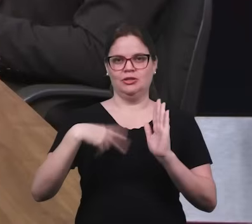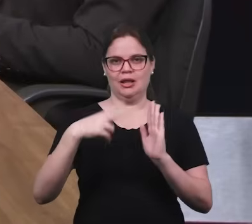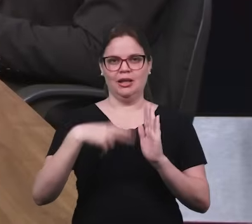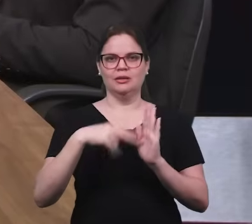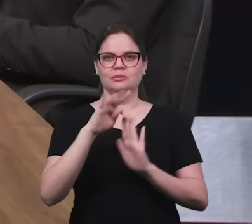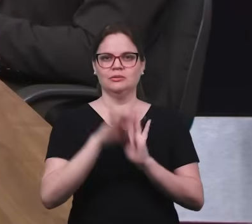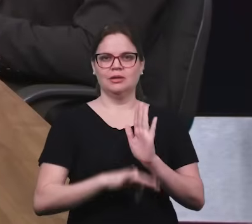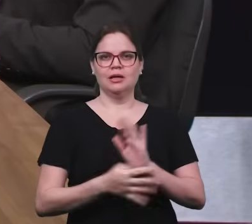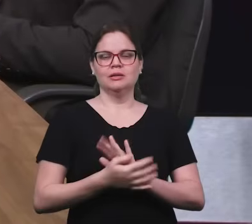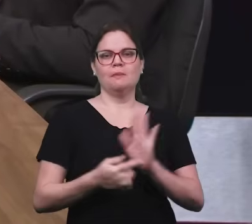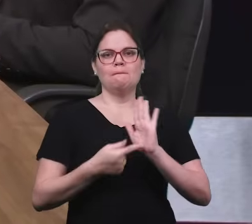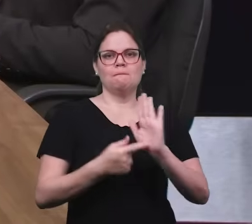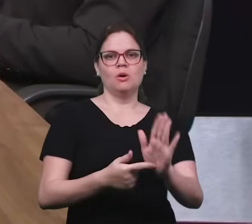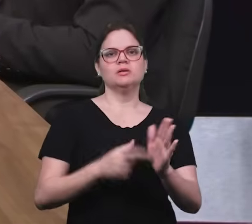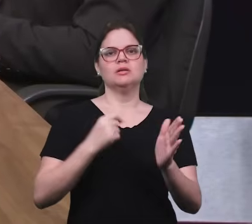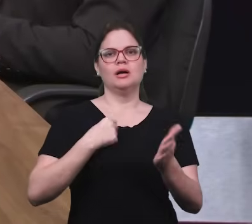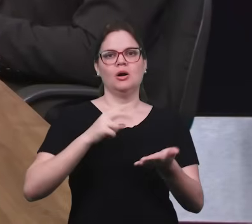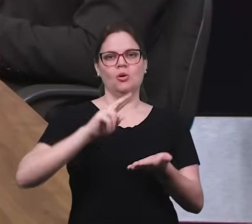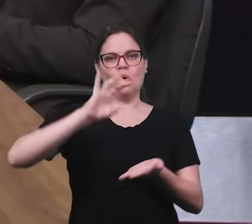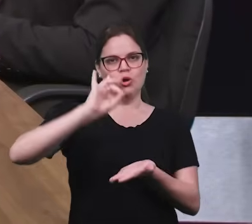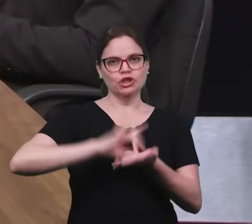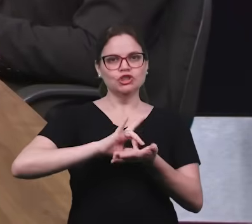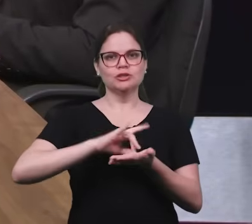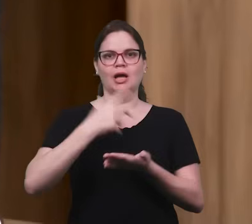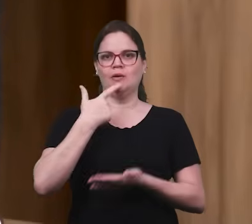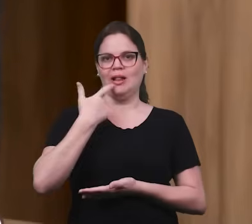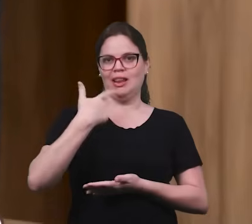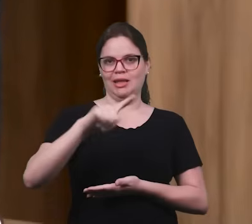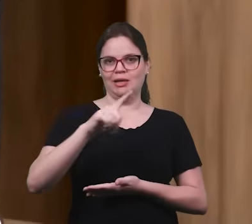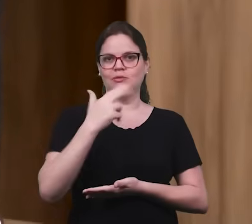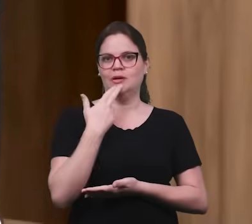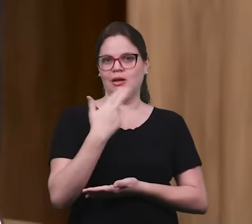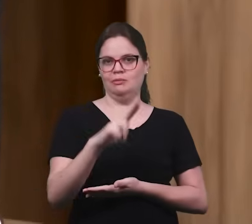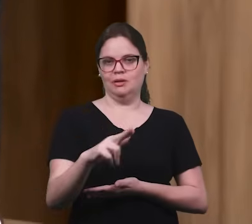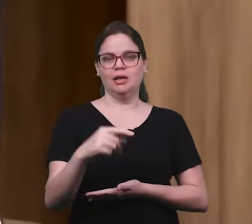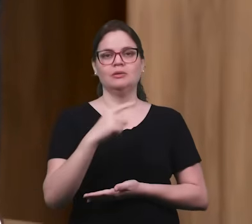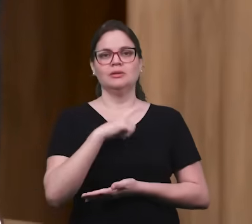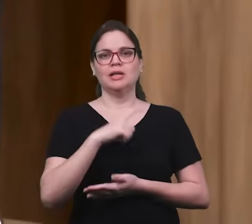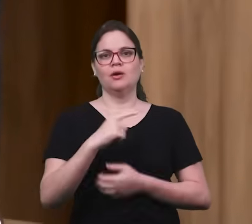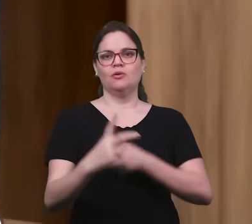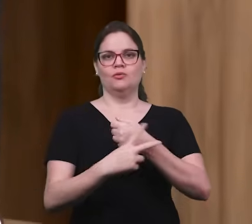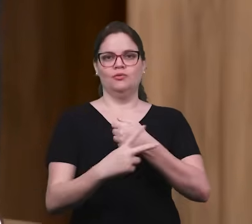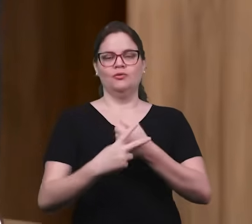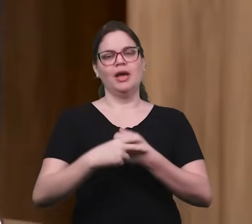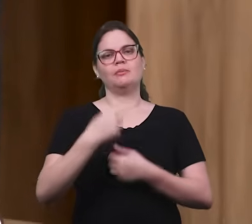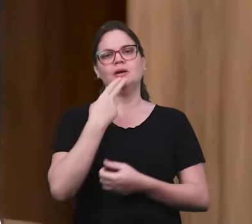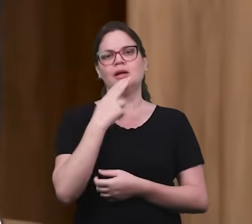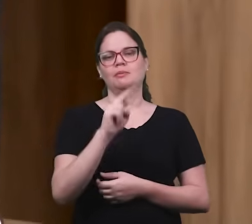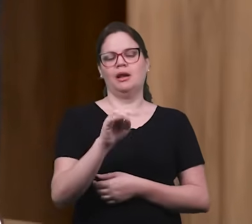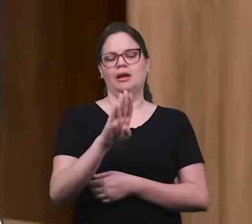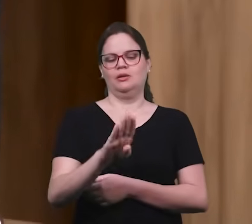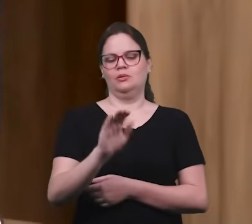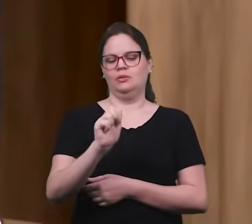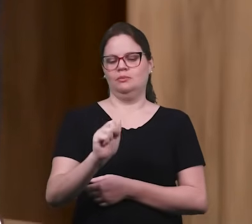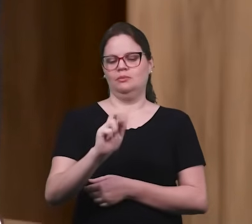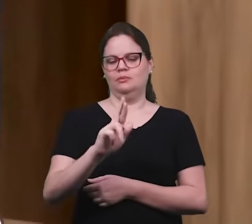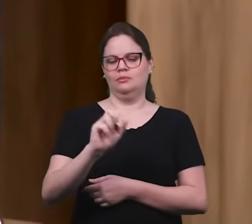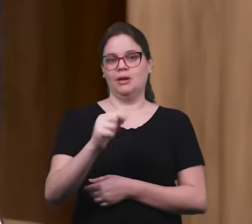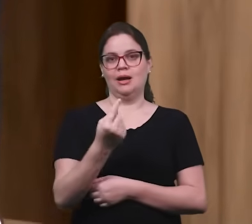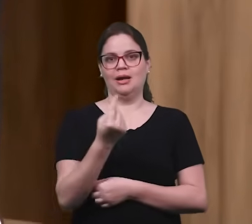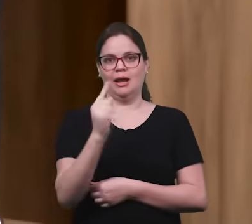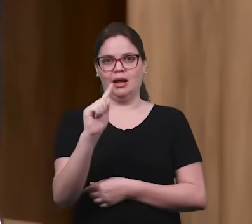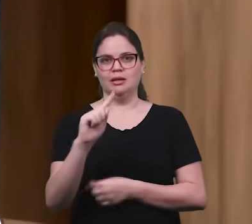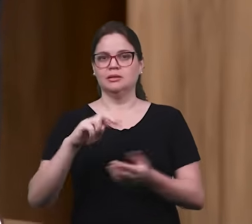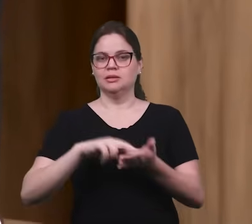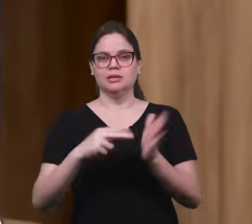original, Bereshit bara Elohim. Então, este verbo bará, que é o verbo criar, mas